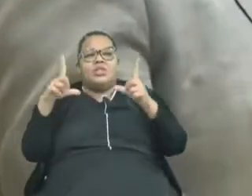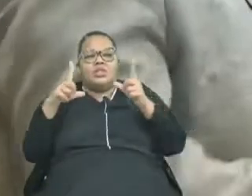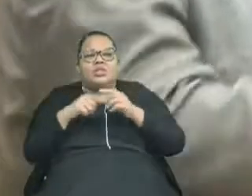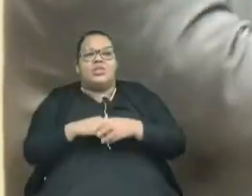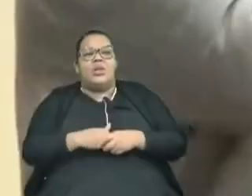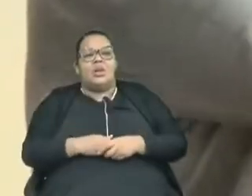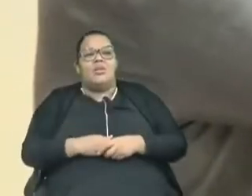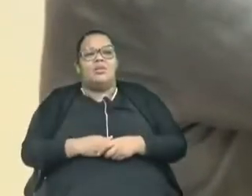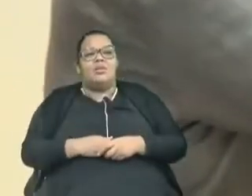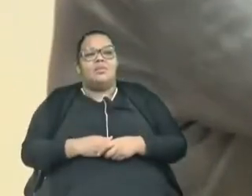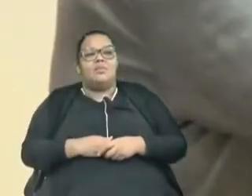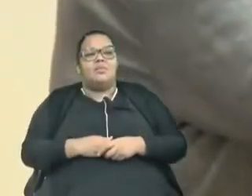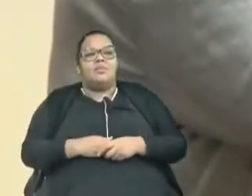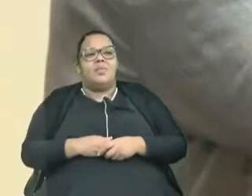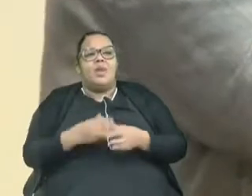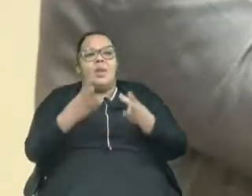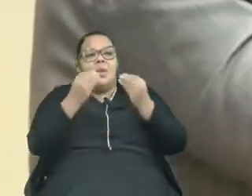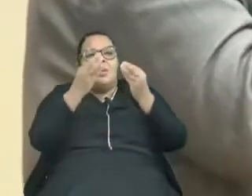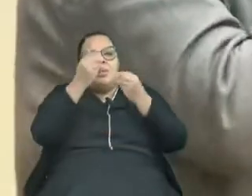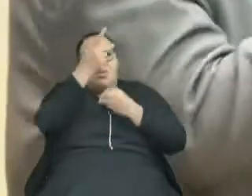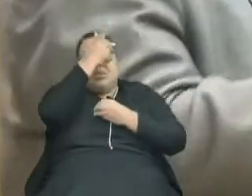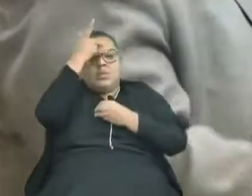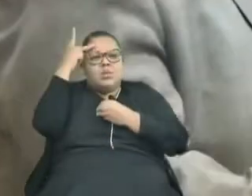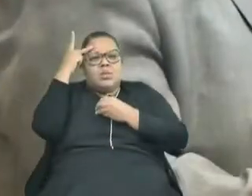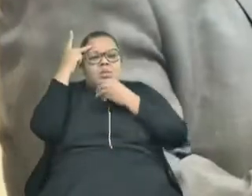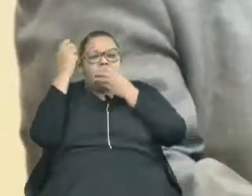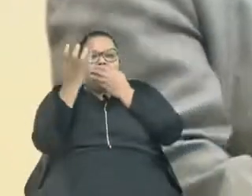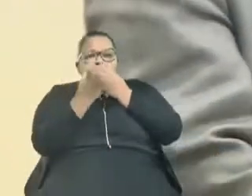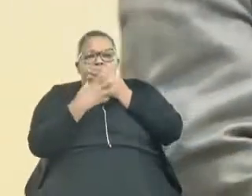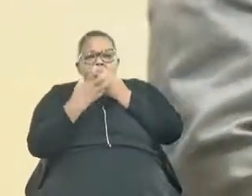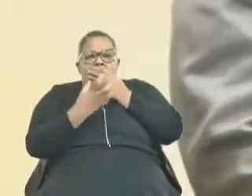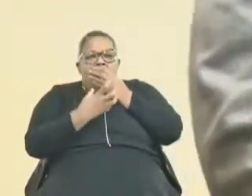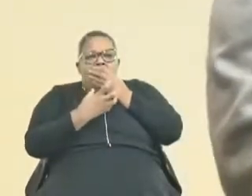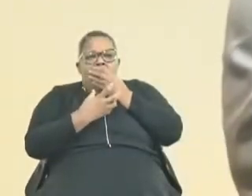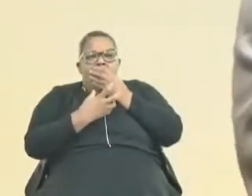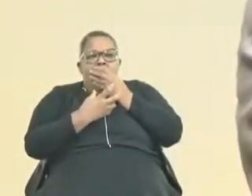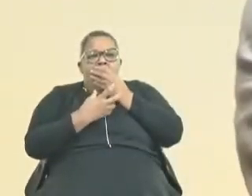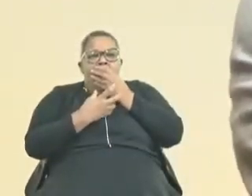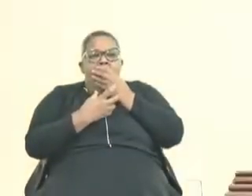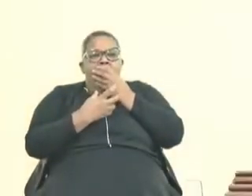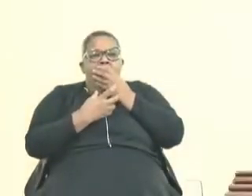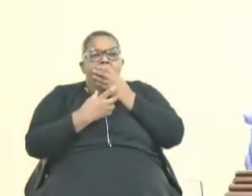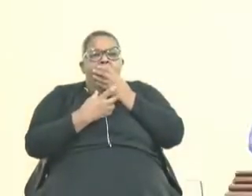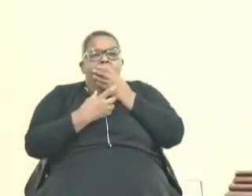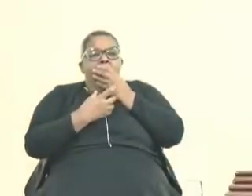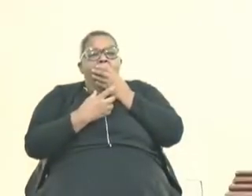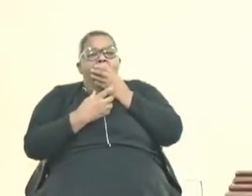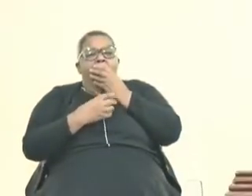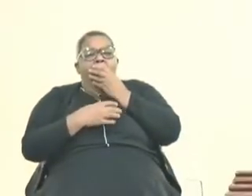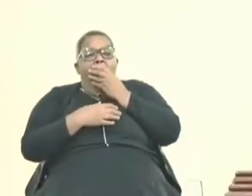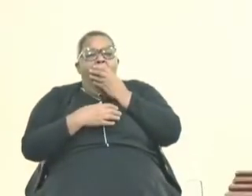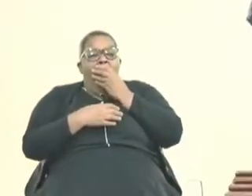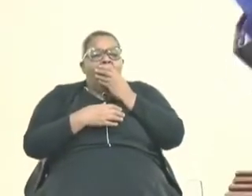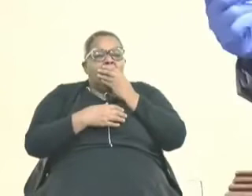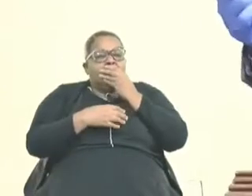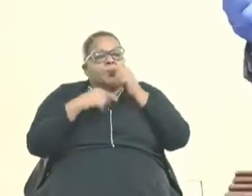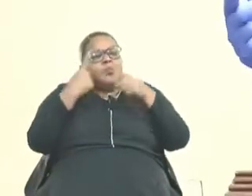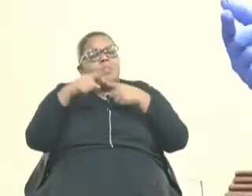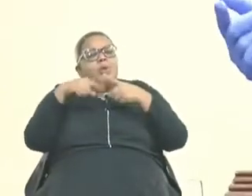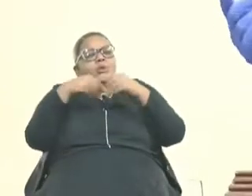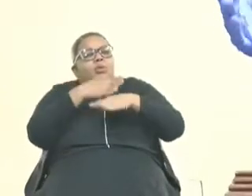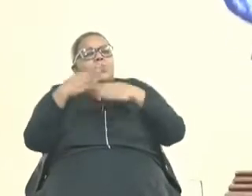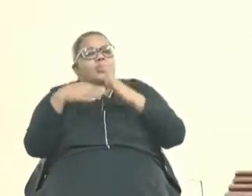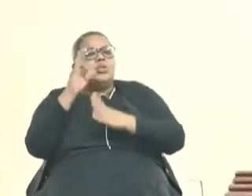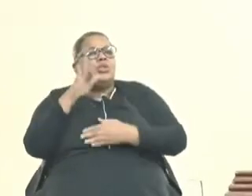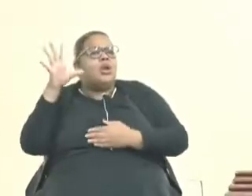pessoas entendem que atingiram certo patamar e aquele patamar que eles tinham por tudo aquilo que ele já ouviram pelos dons que Eles